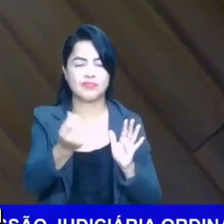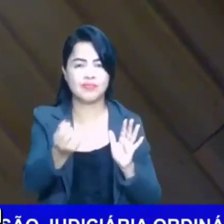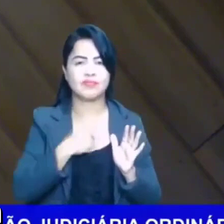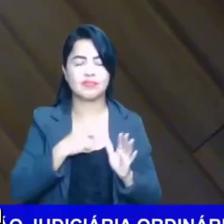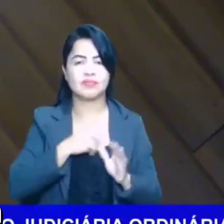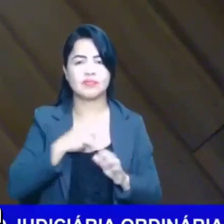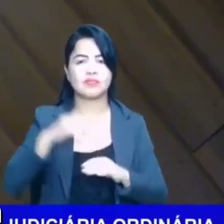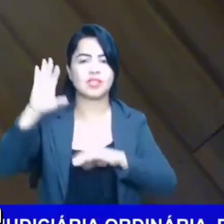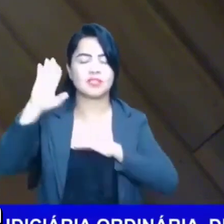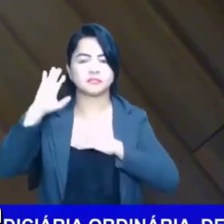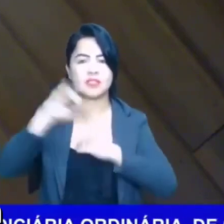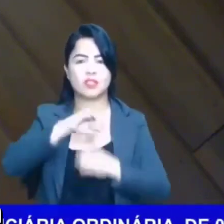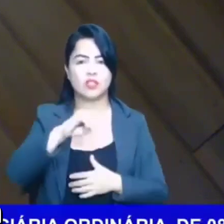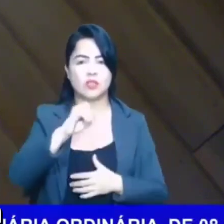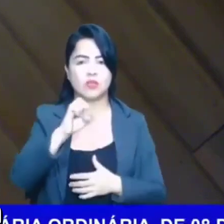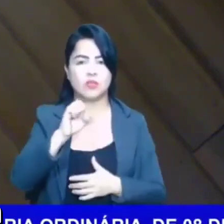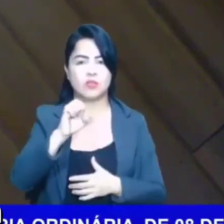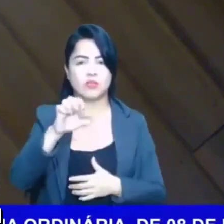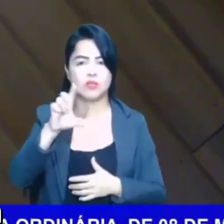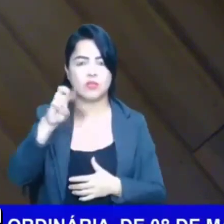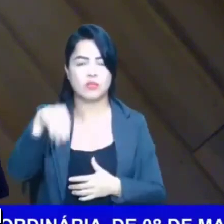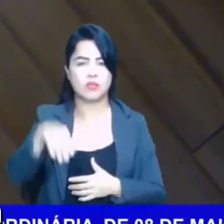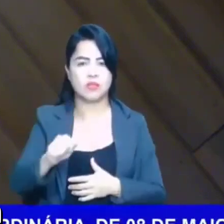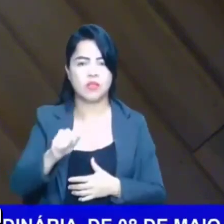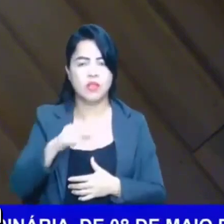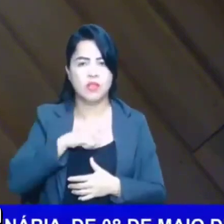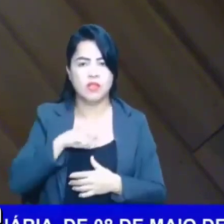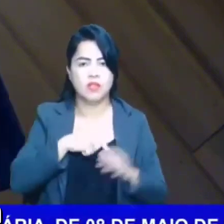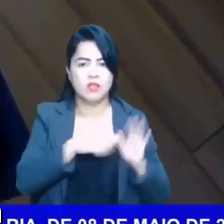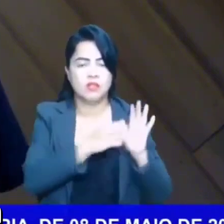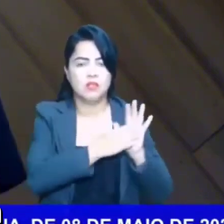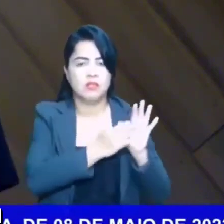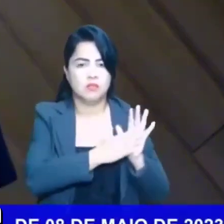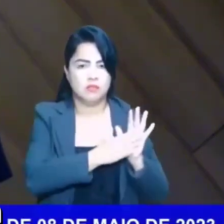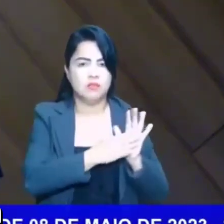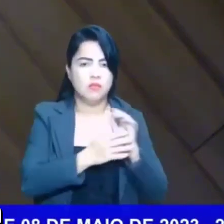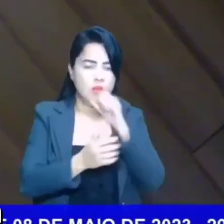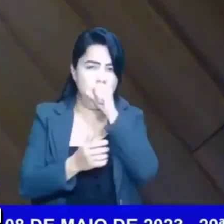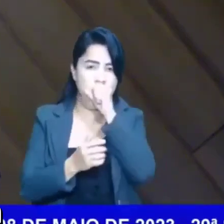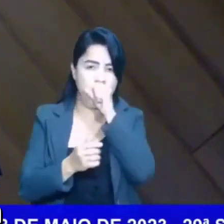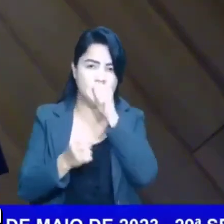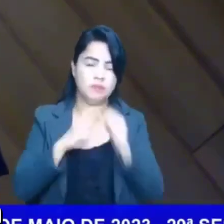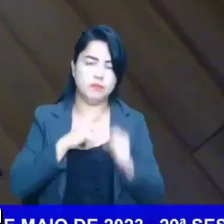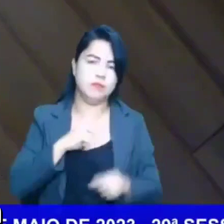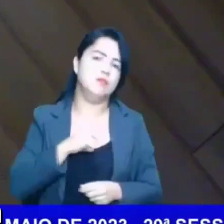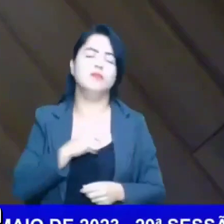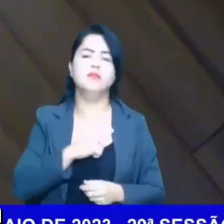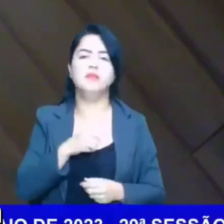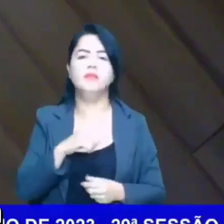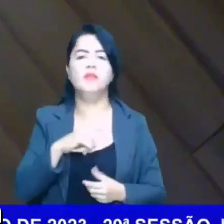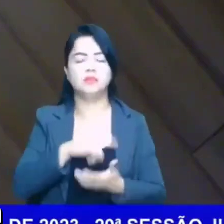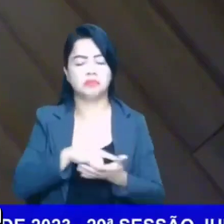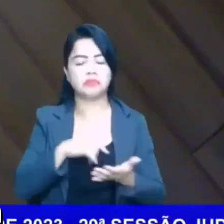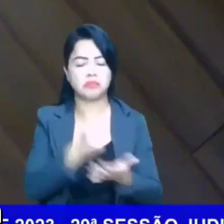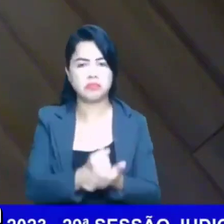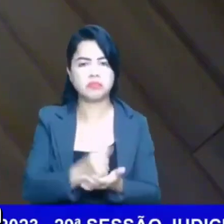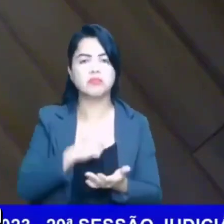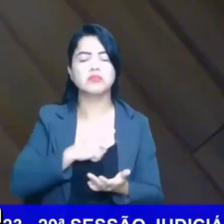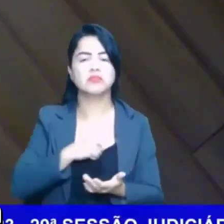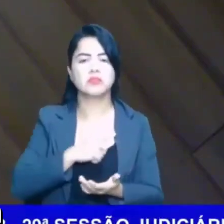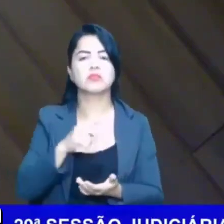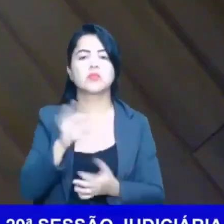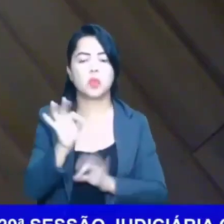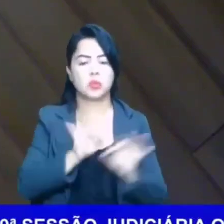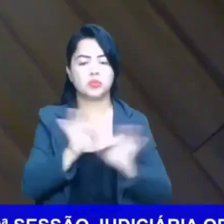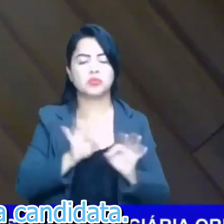Joelma de Souza Chagas. Nessa prestação de contas, houve a declaração regular,